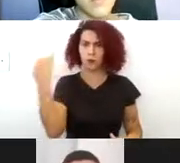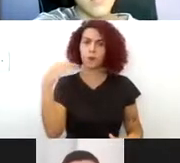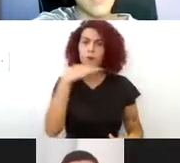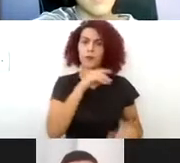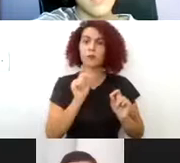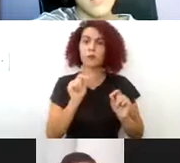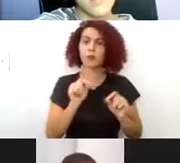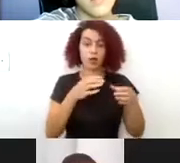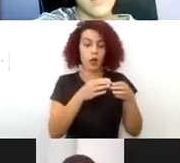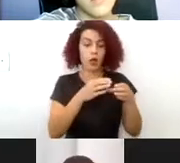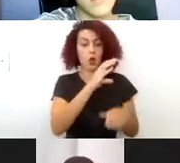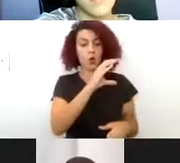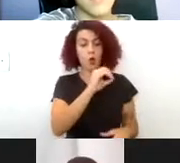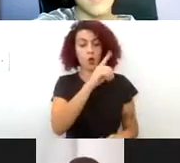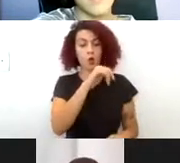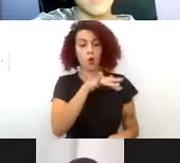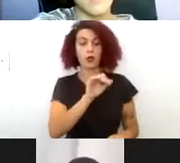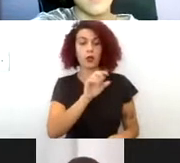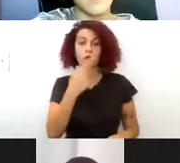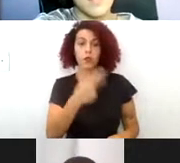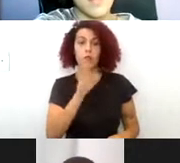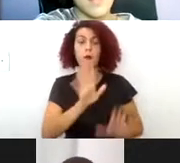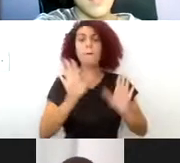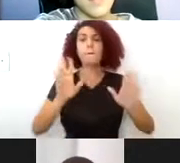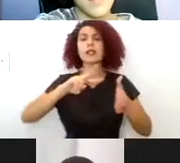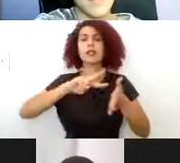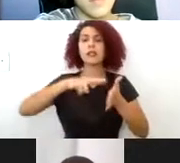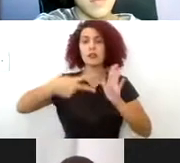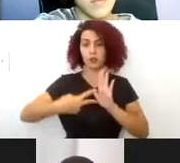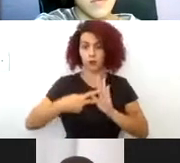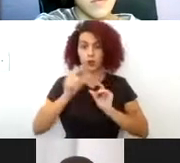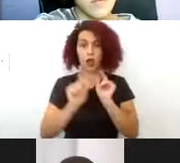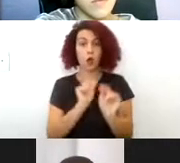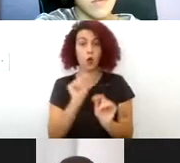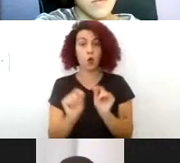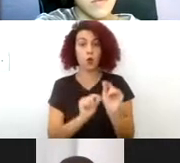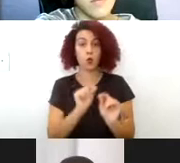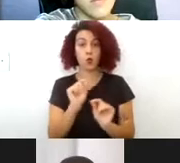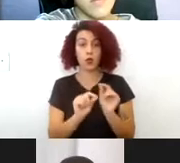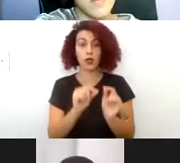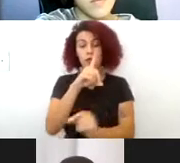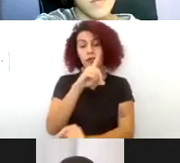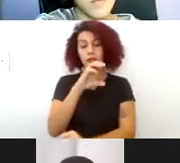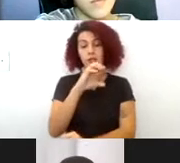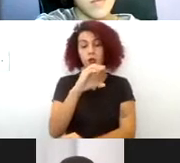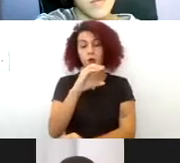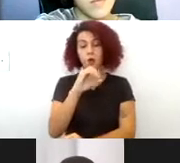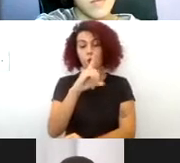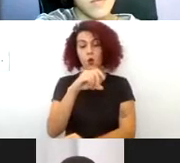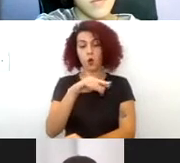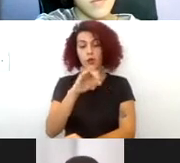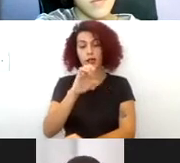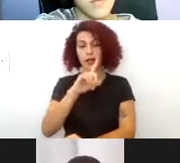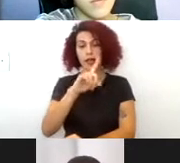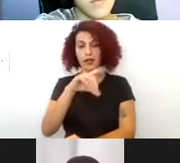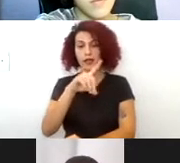função de colônia nós estamos falando disso jamais e o que é que significa a qual a decolonialidad e a colonialidade